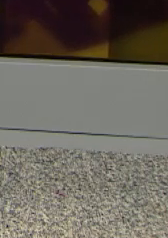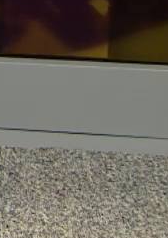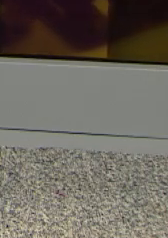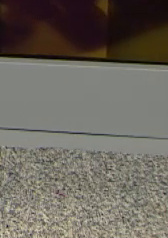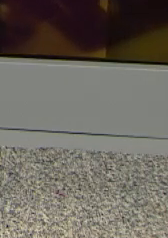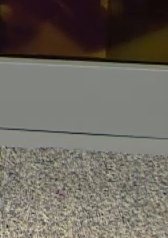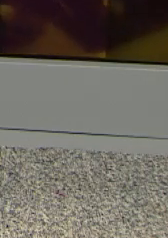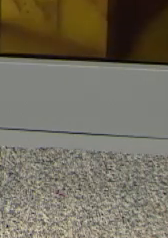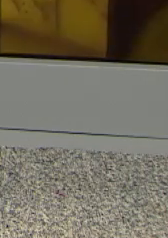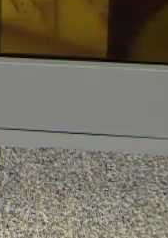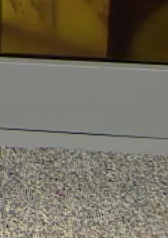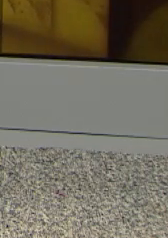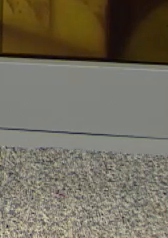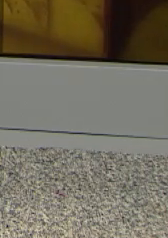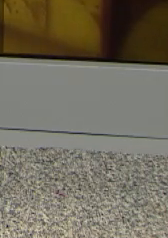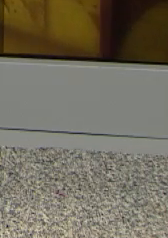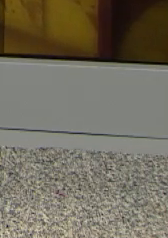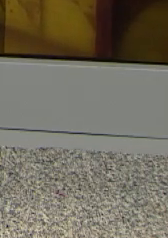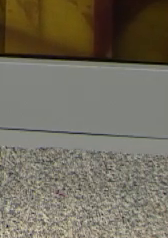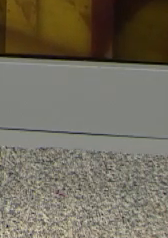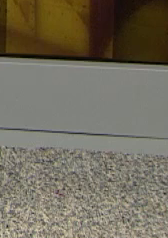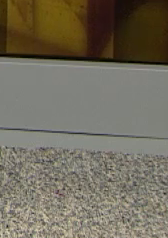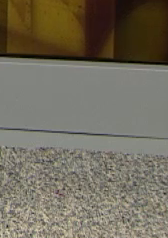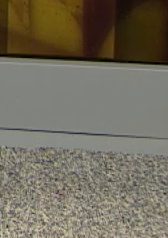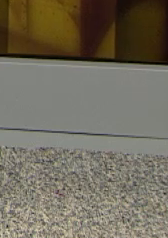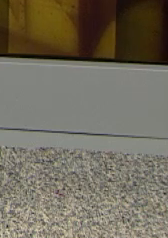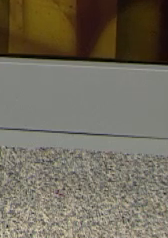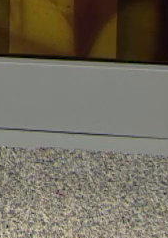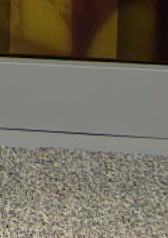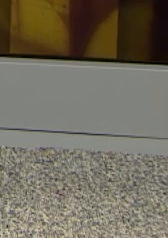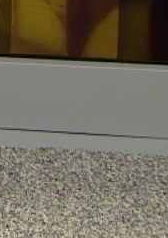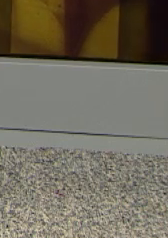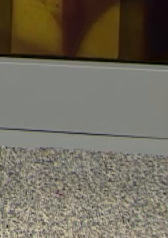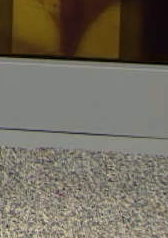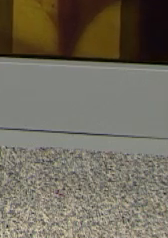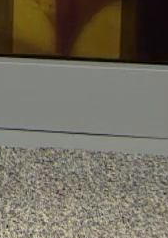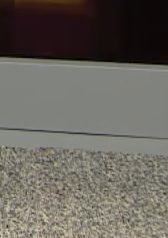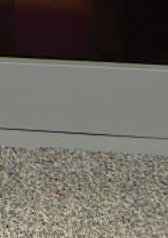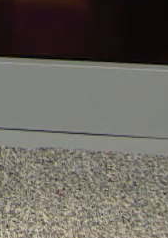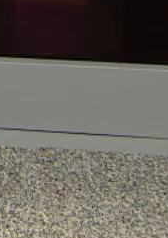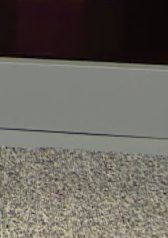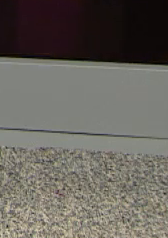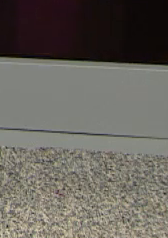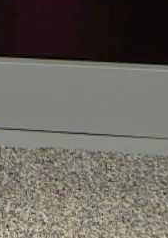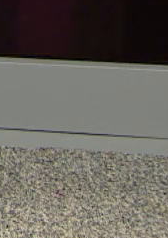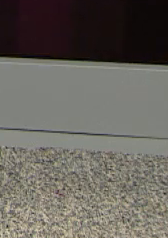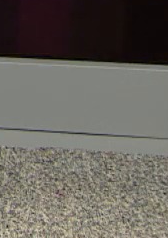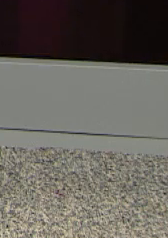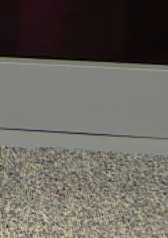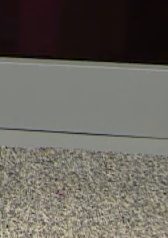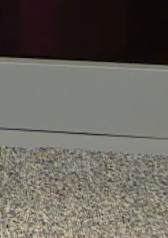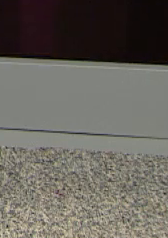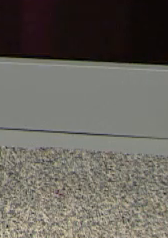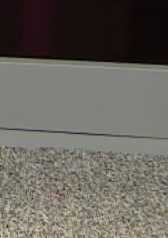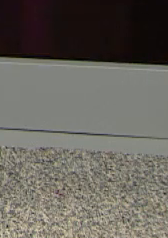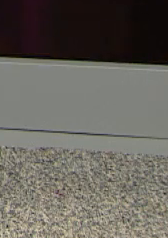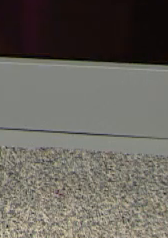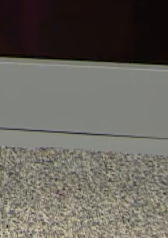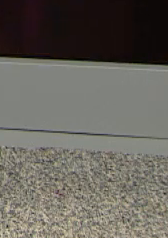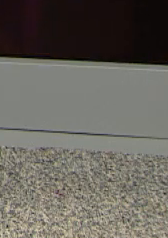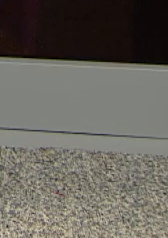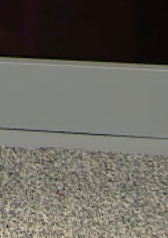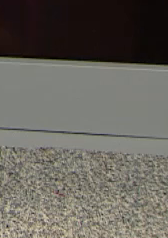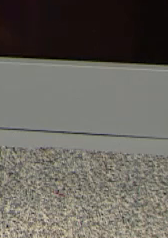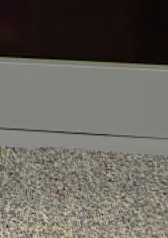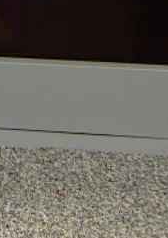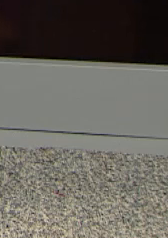assim será possível acessar todas as leis em vigor no país o presidente michel temer ressaltou a importância da transparência para